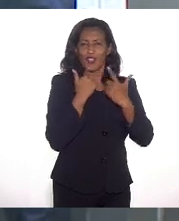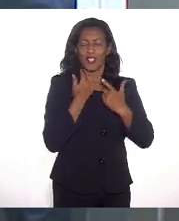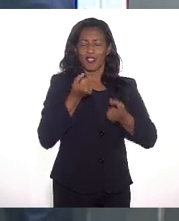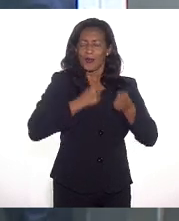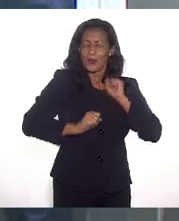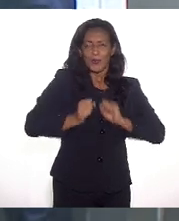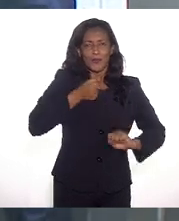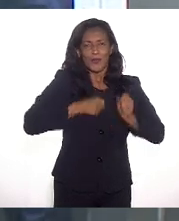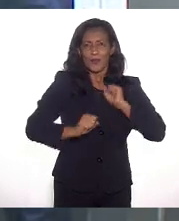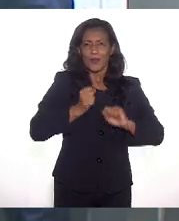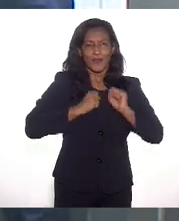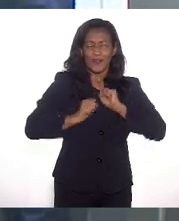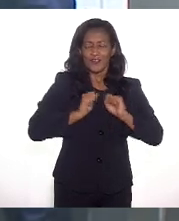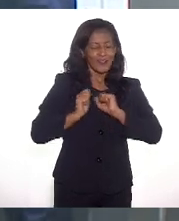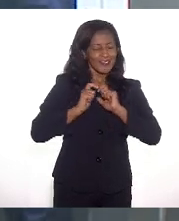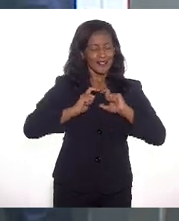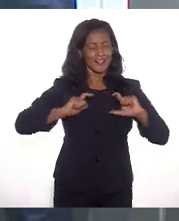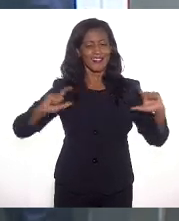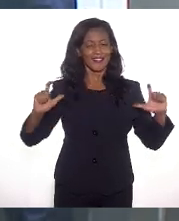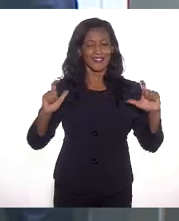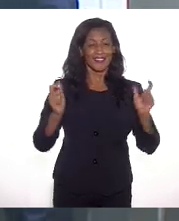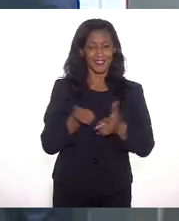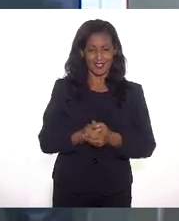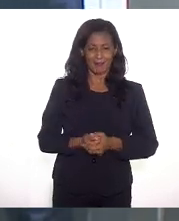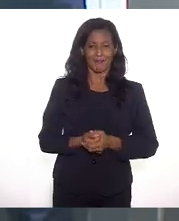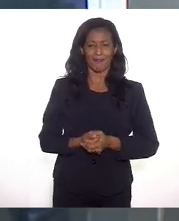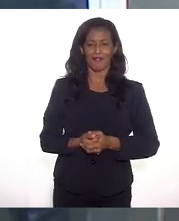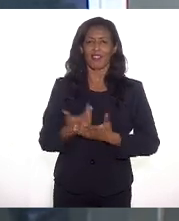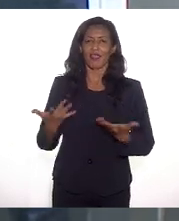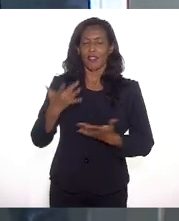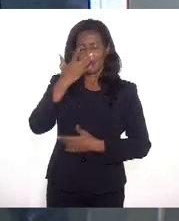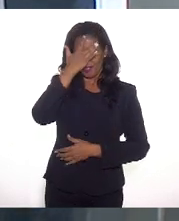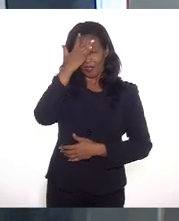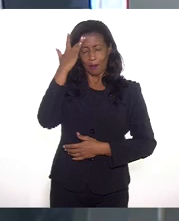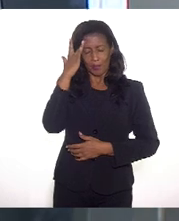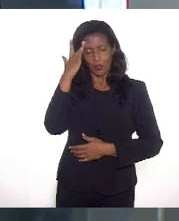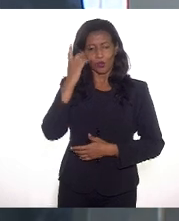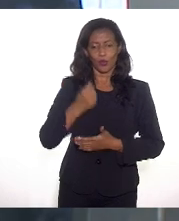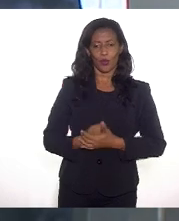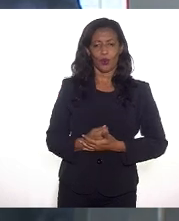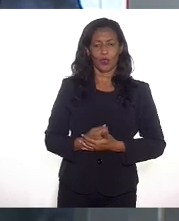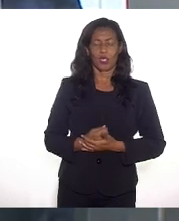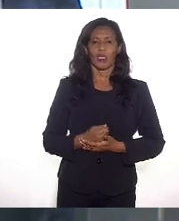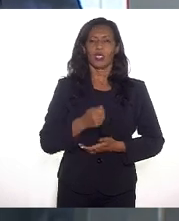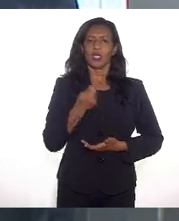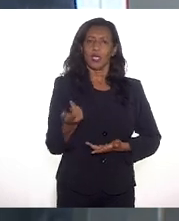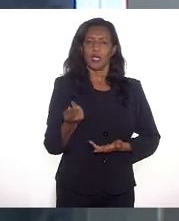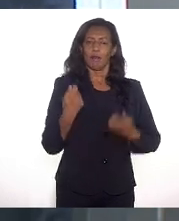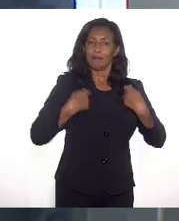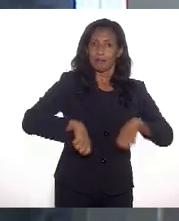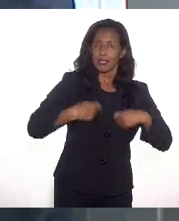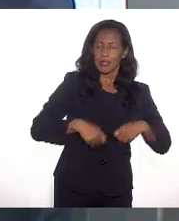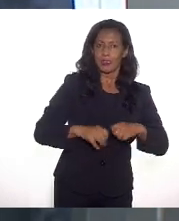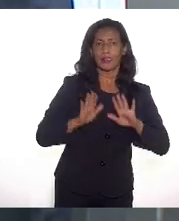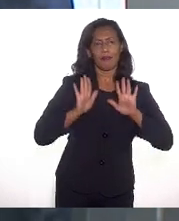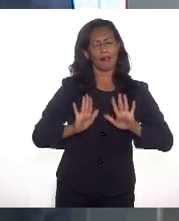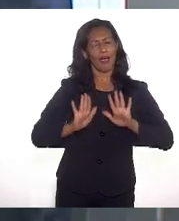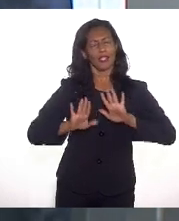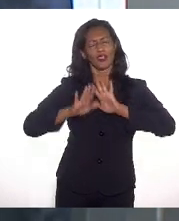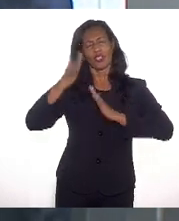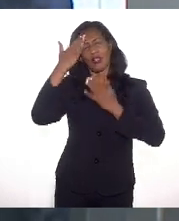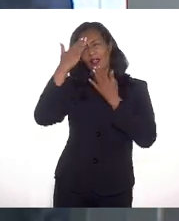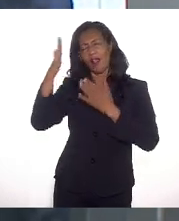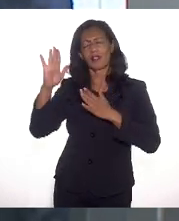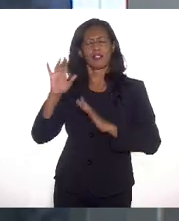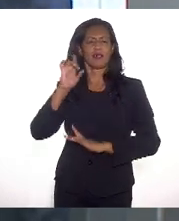ansiedade muito, muito, muito grande a ser daqueles que beneficiam, mas graças a Deus hoje essa ansiedade acaba